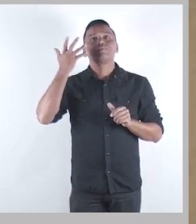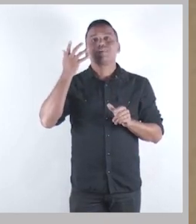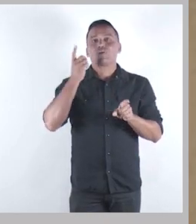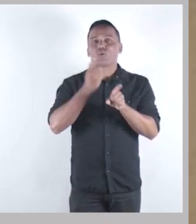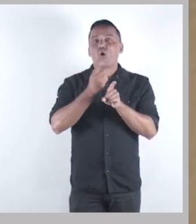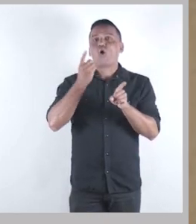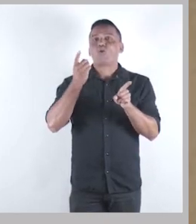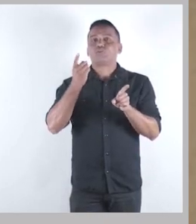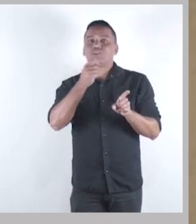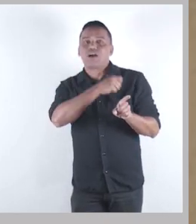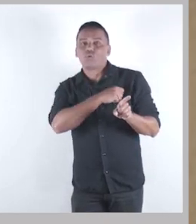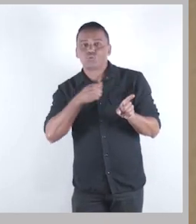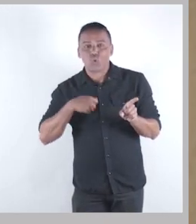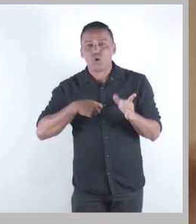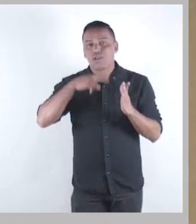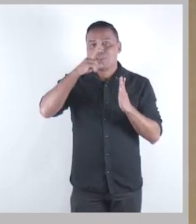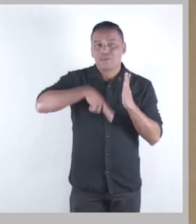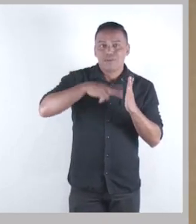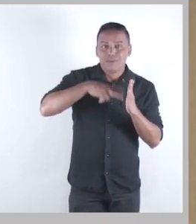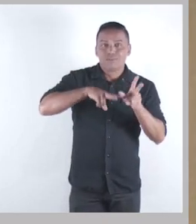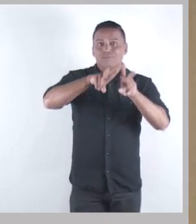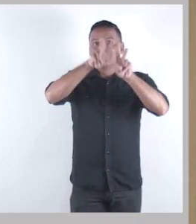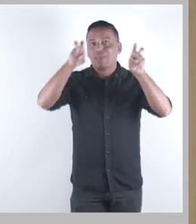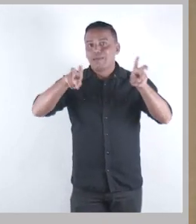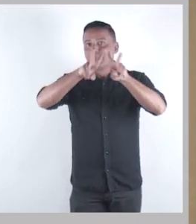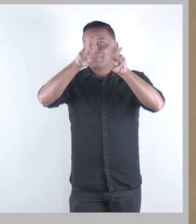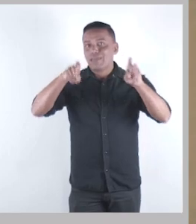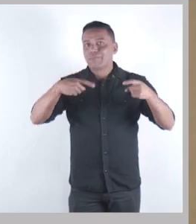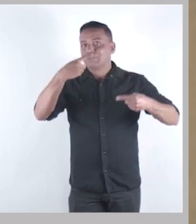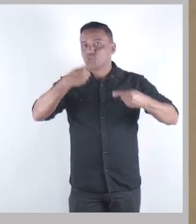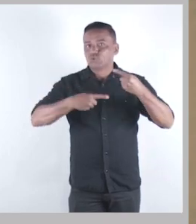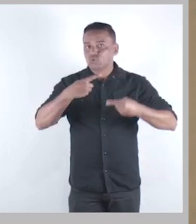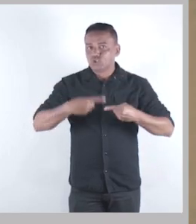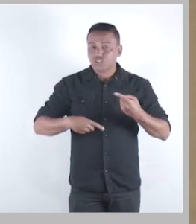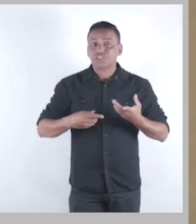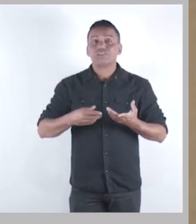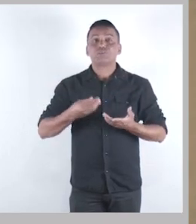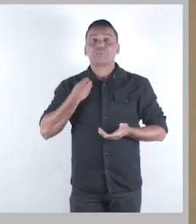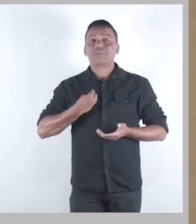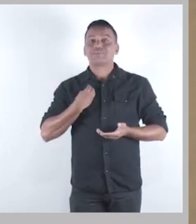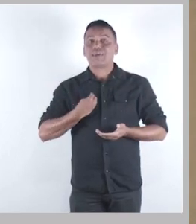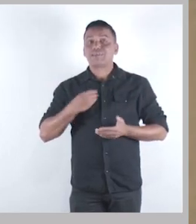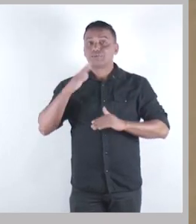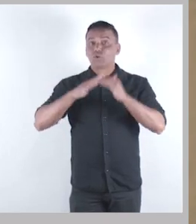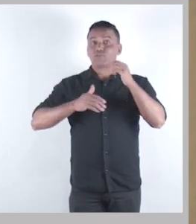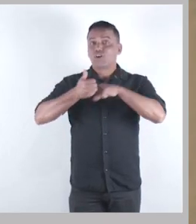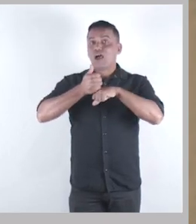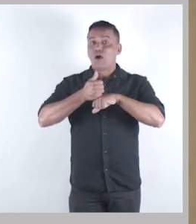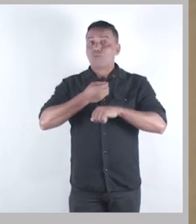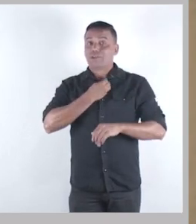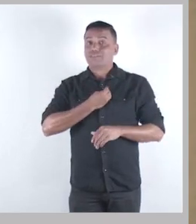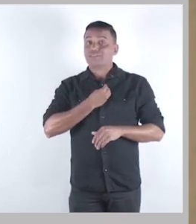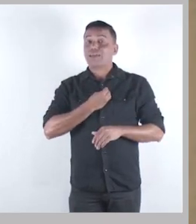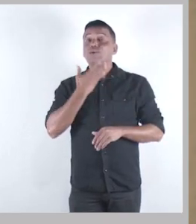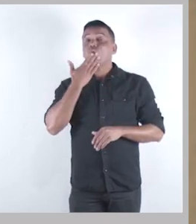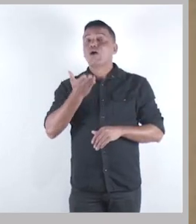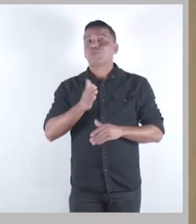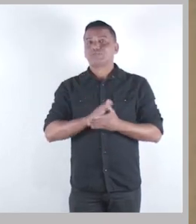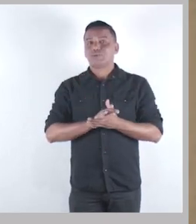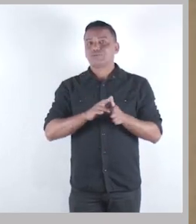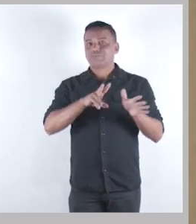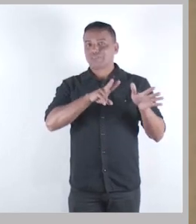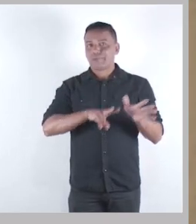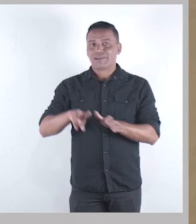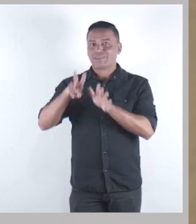quais foram os autores mais lidos, quais foram os temas discutidos, quantas pessoas estiveram lá presentes. Então, passamos a publicar isso semanalmente.